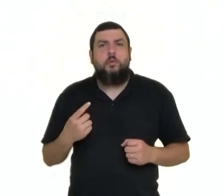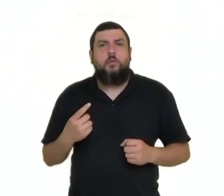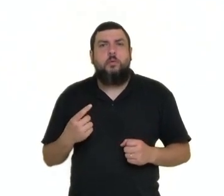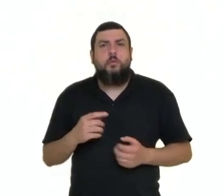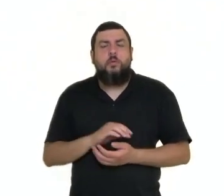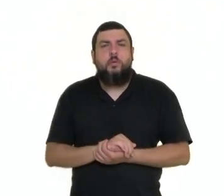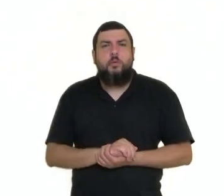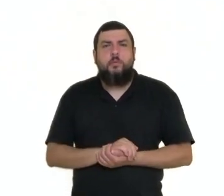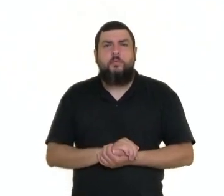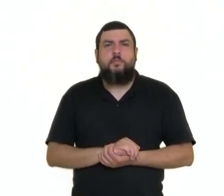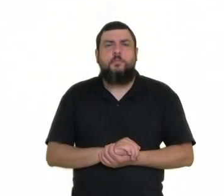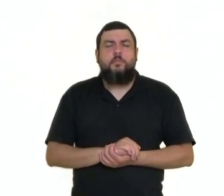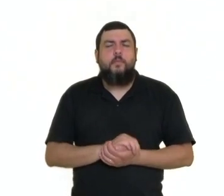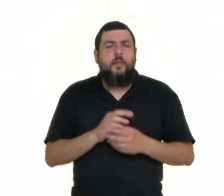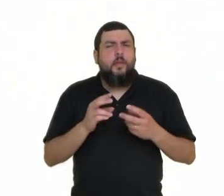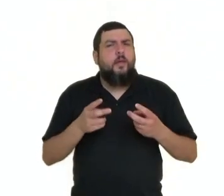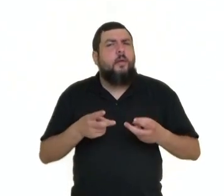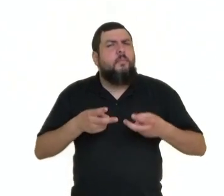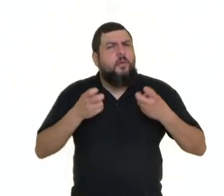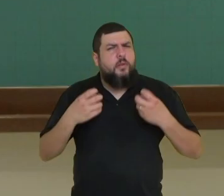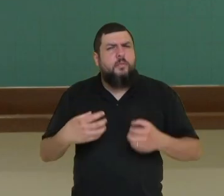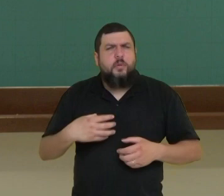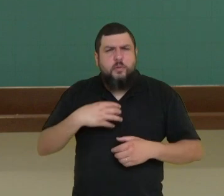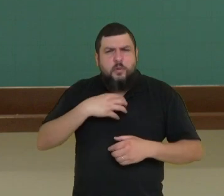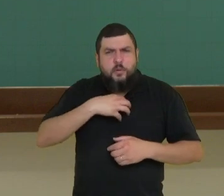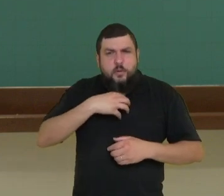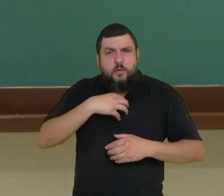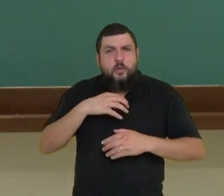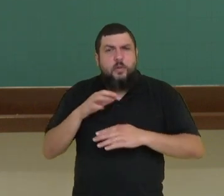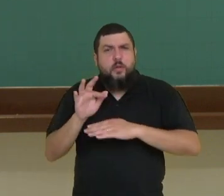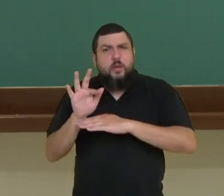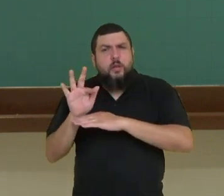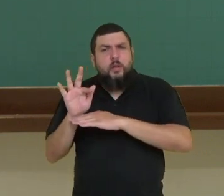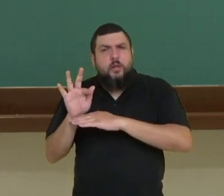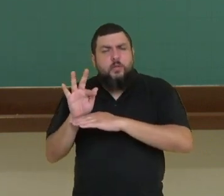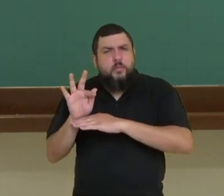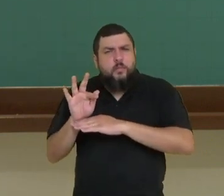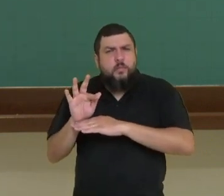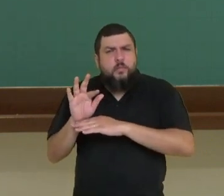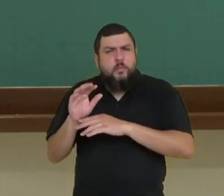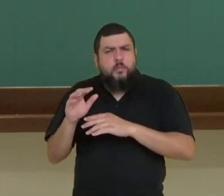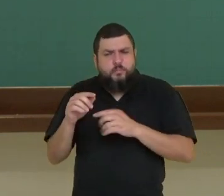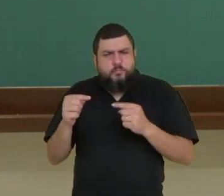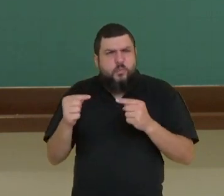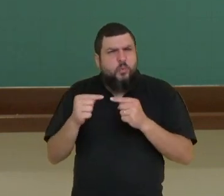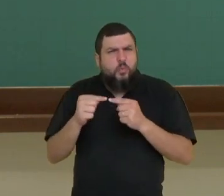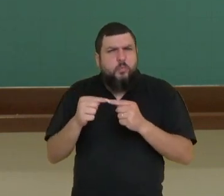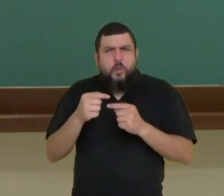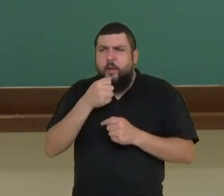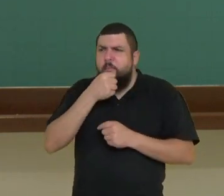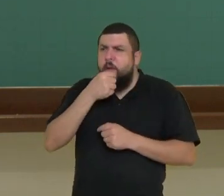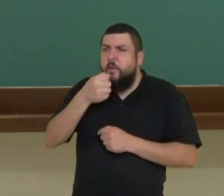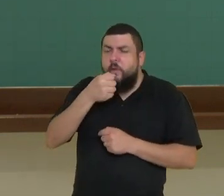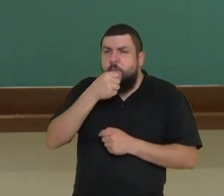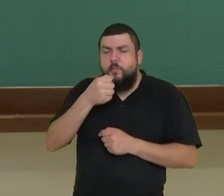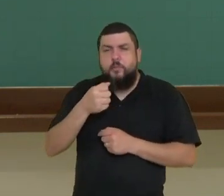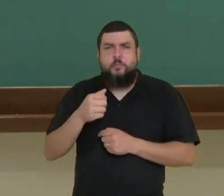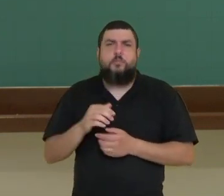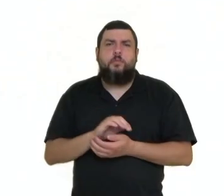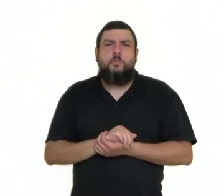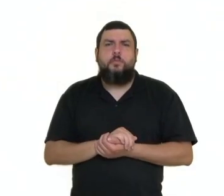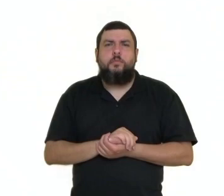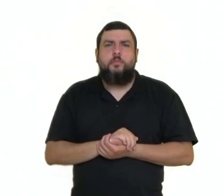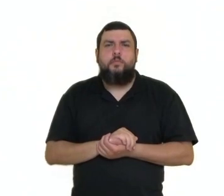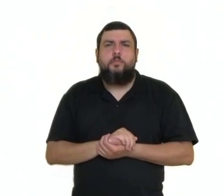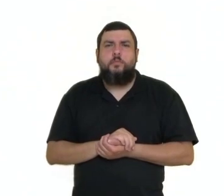veja, esse tipo de fala é adequado para uma entrevista? Então um jogador que fala com desenvoltura, de